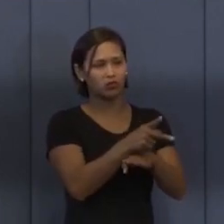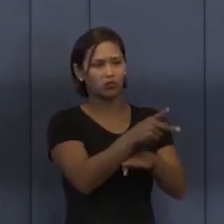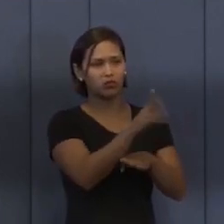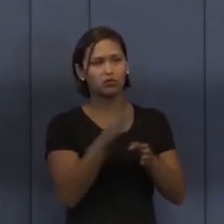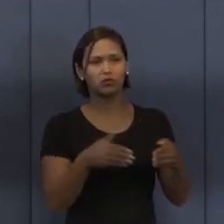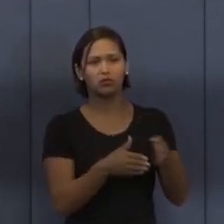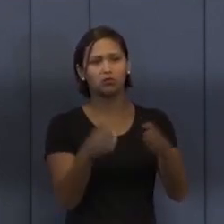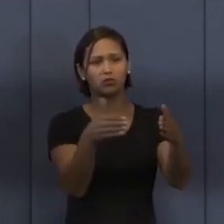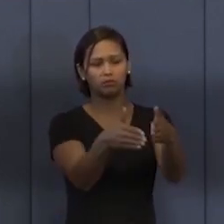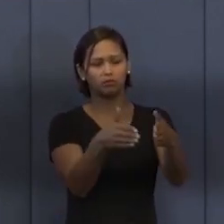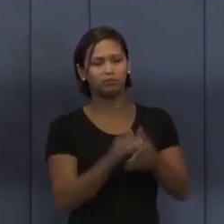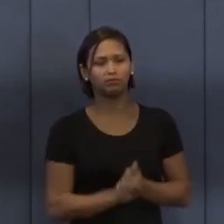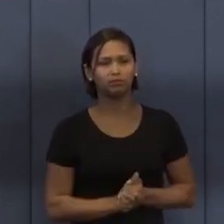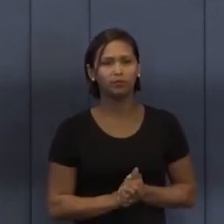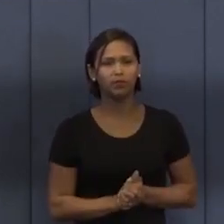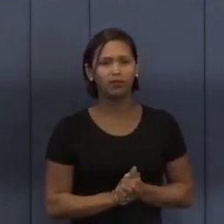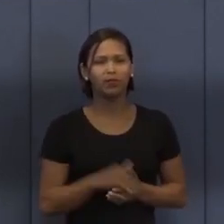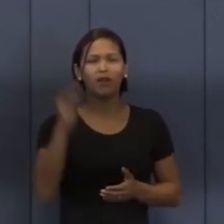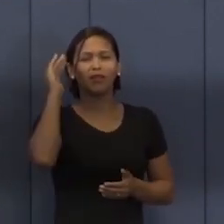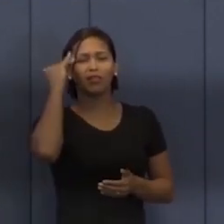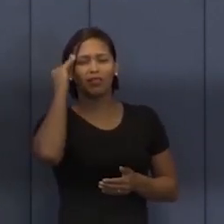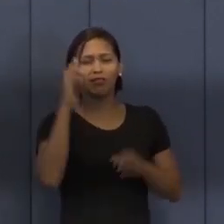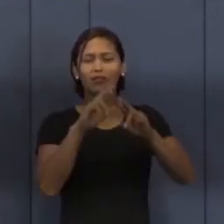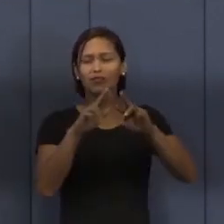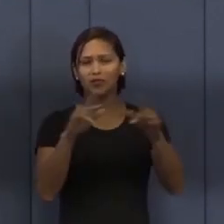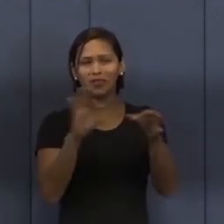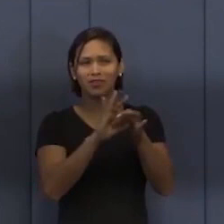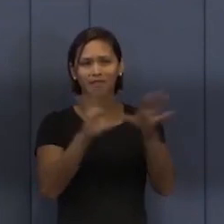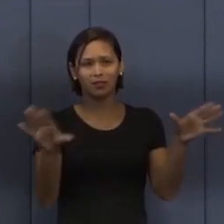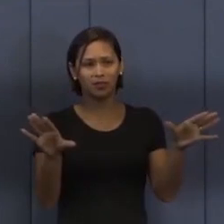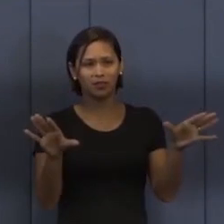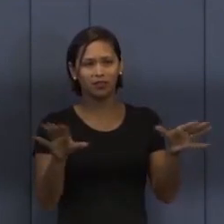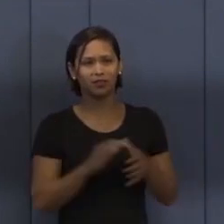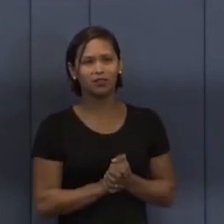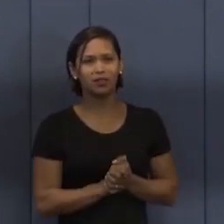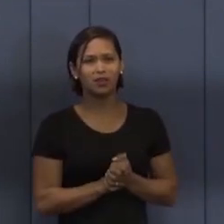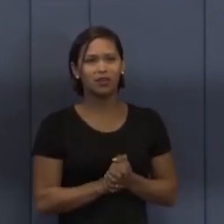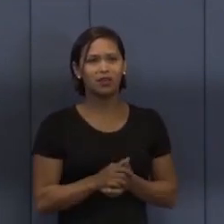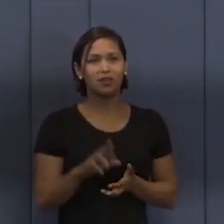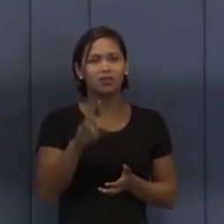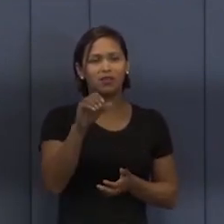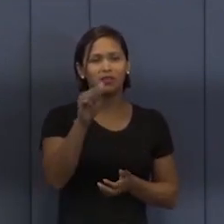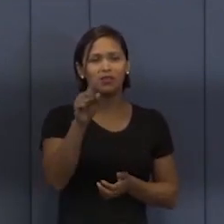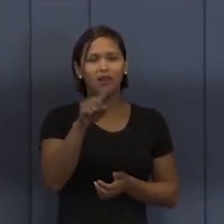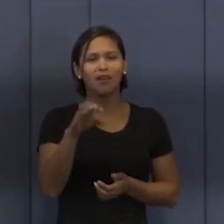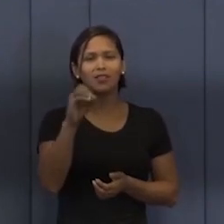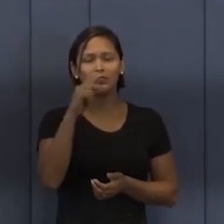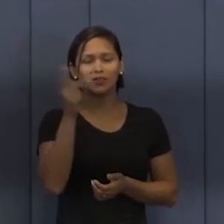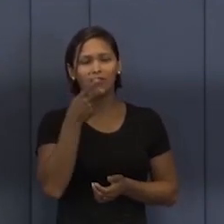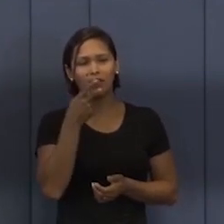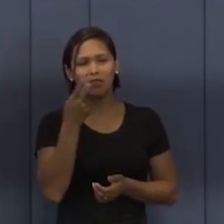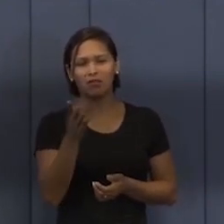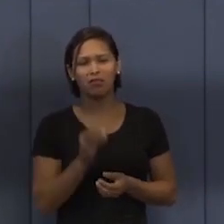ter voltado e pegado o ônibus e seguido para o caminho dele. Deu para entender o que é o grau de liberdade? E